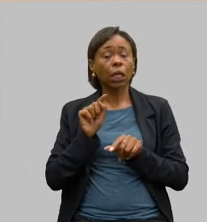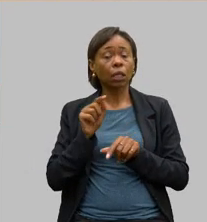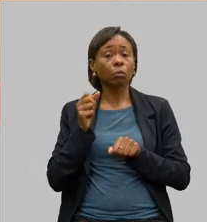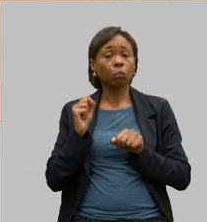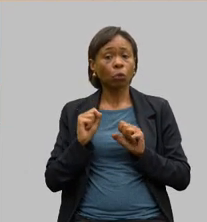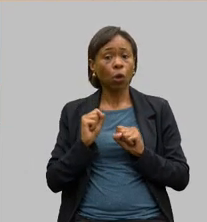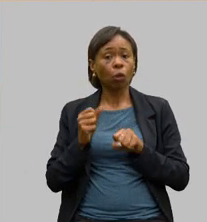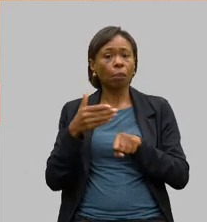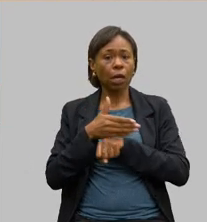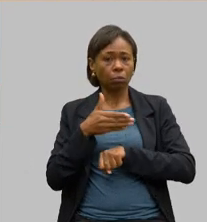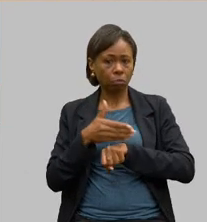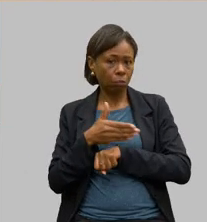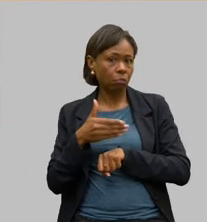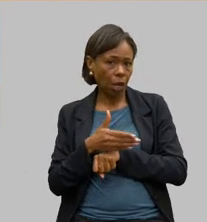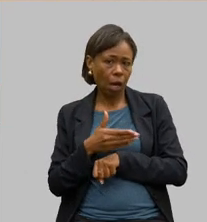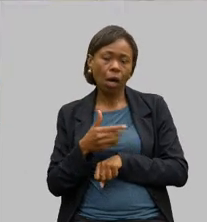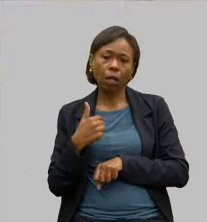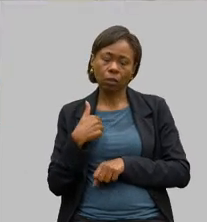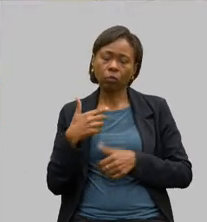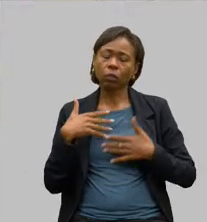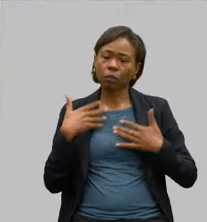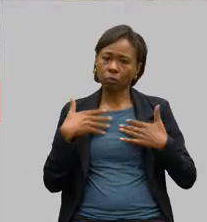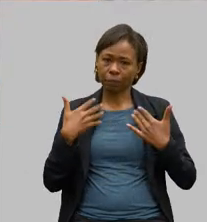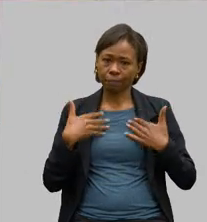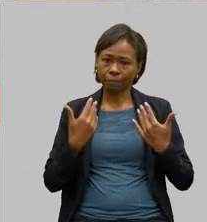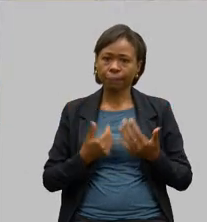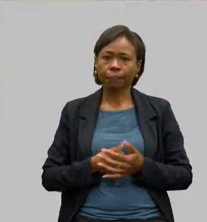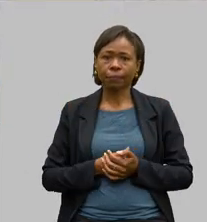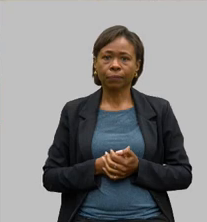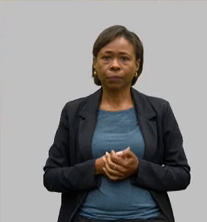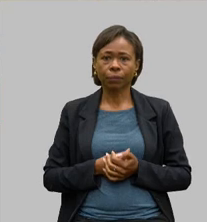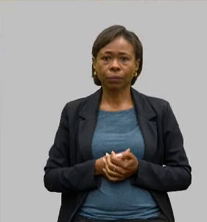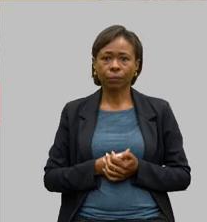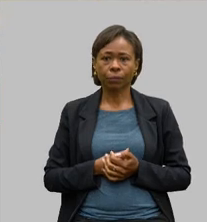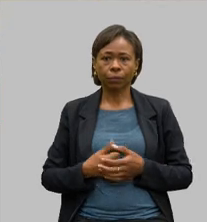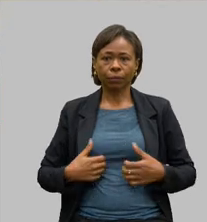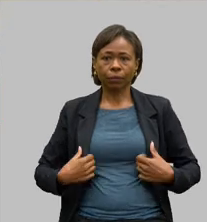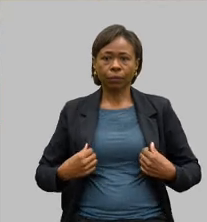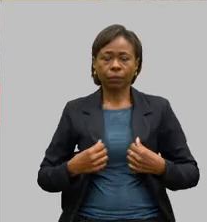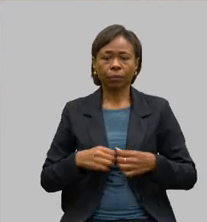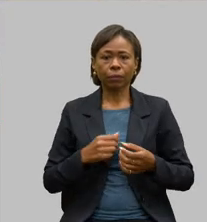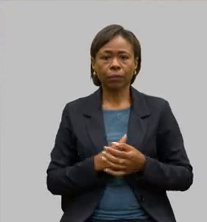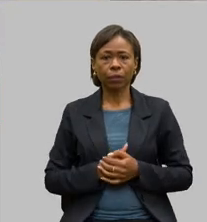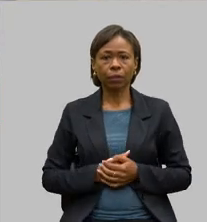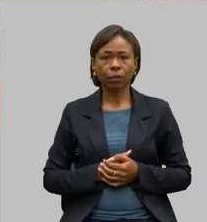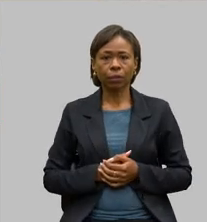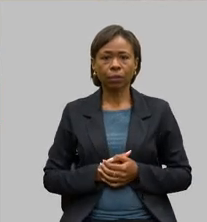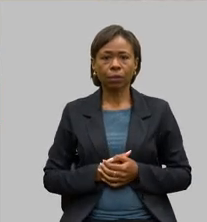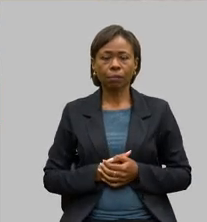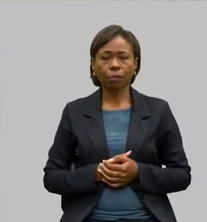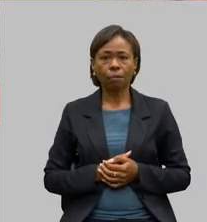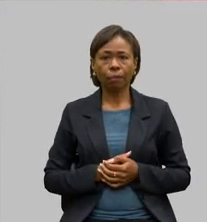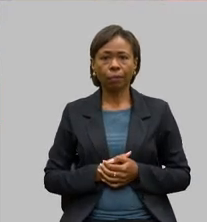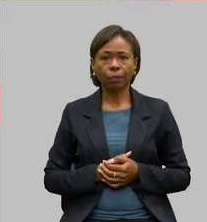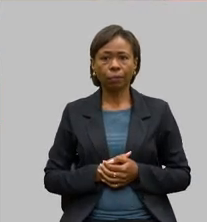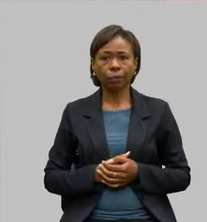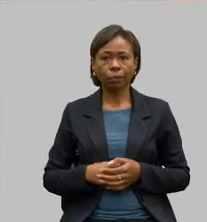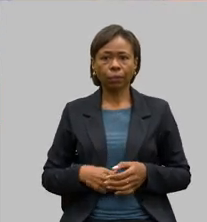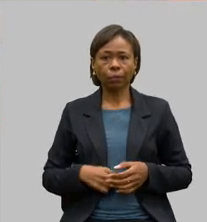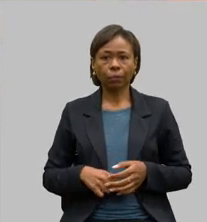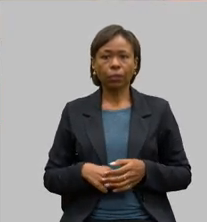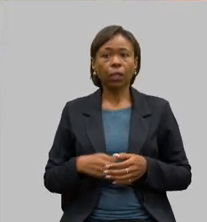muito bondeado com isso também bem eh eu só queria aqui terminar